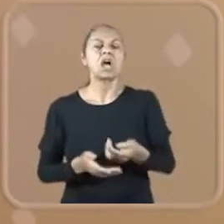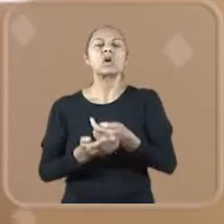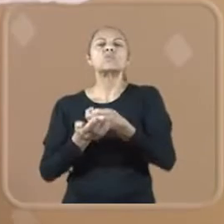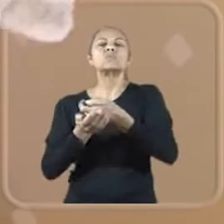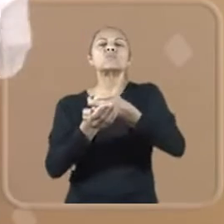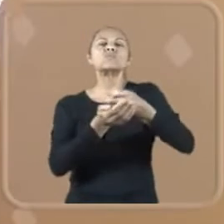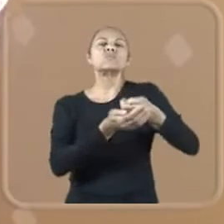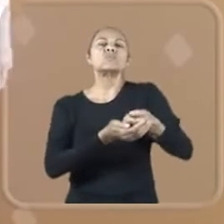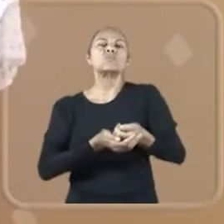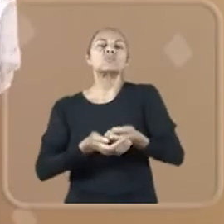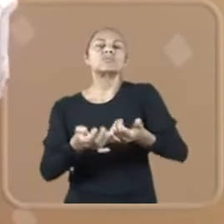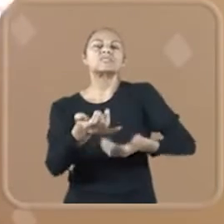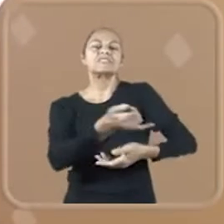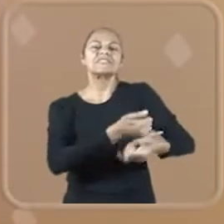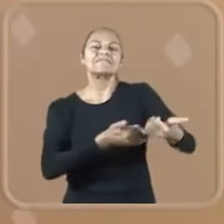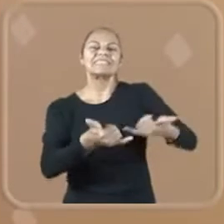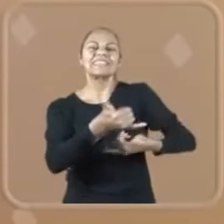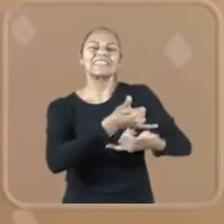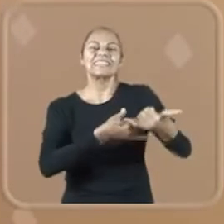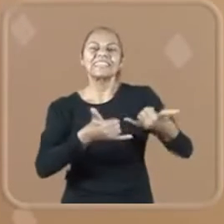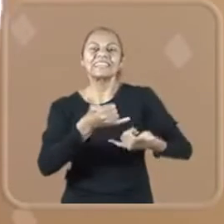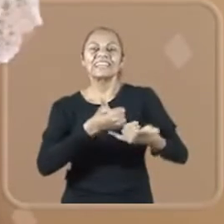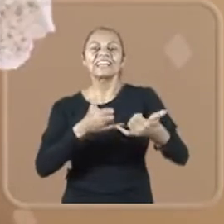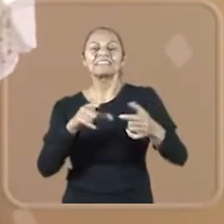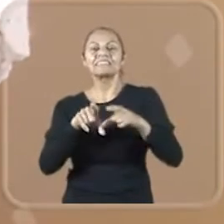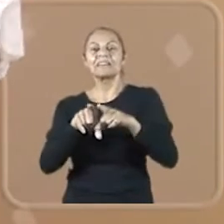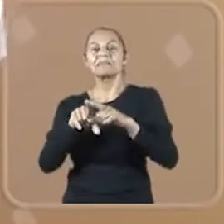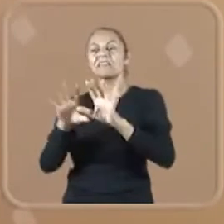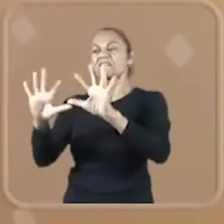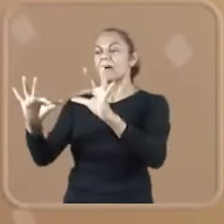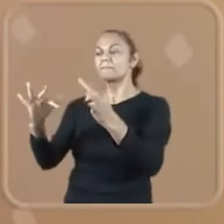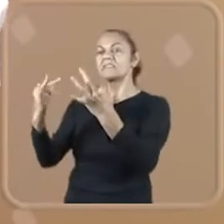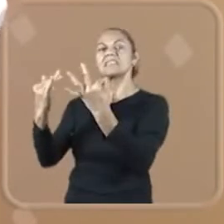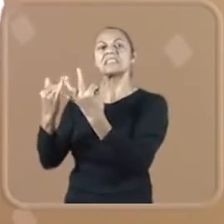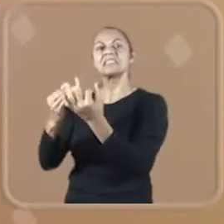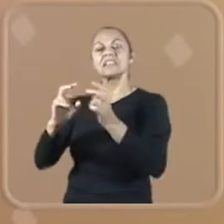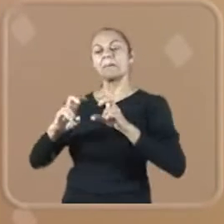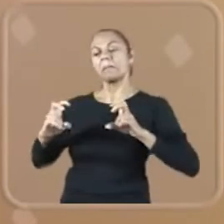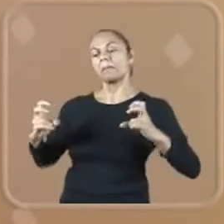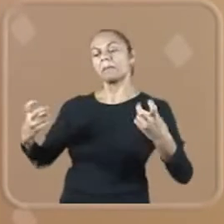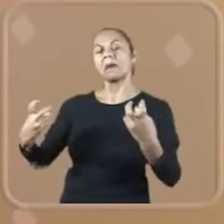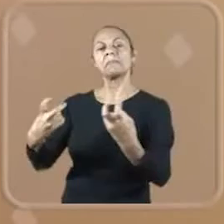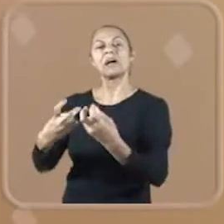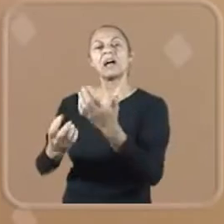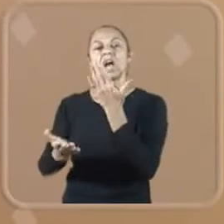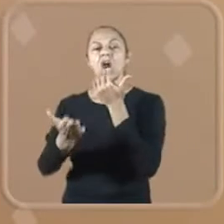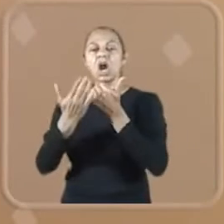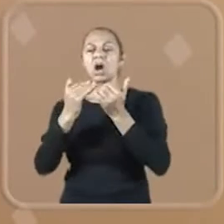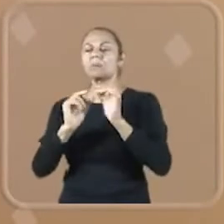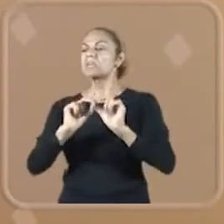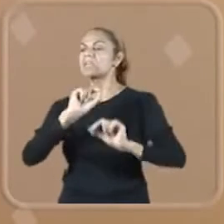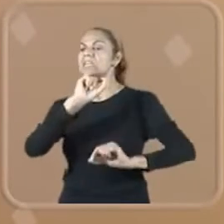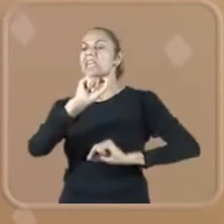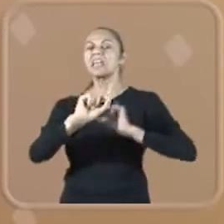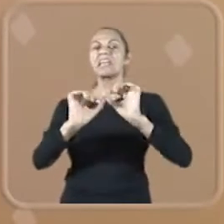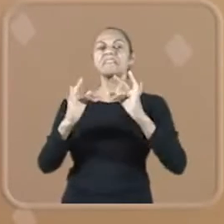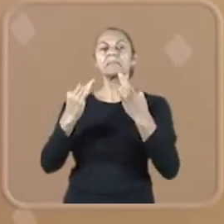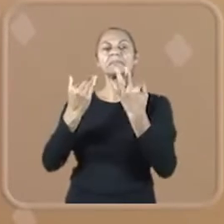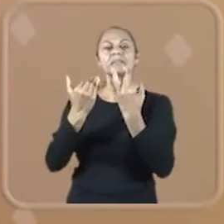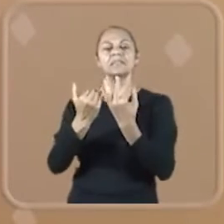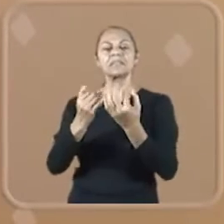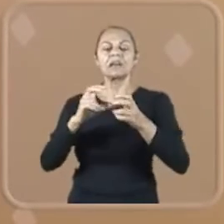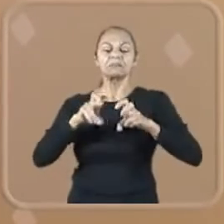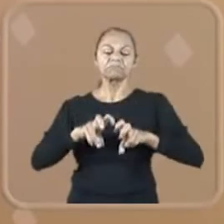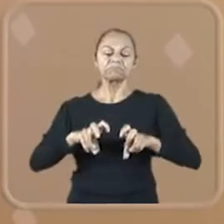que sentam em círculo. A gente lembra quando a gente se senta em família para almoçar qualquer dia, não importa quantas pessoas e quem seja a